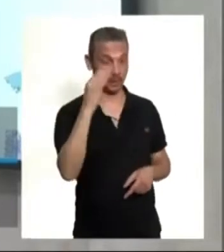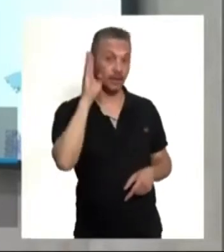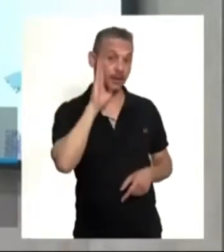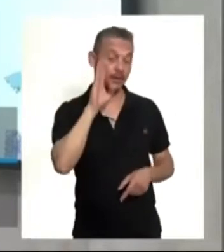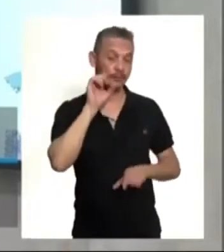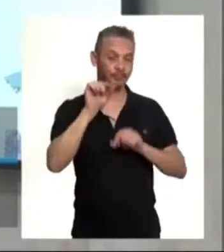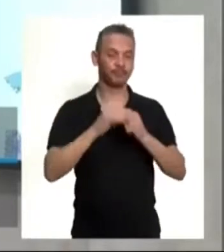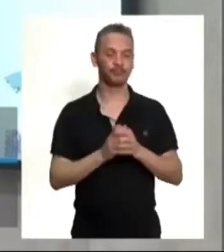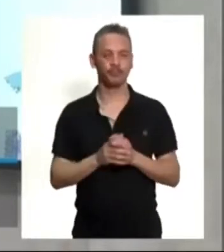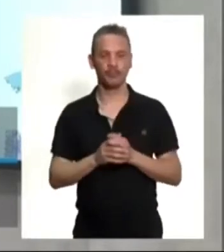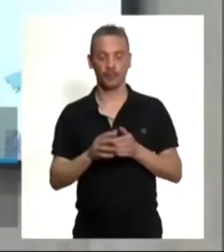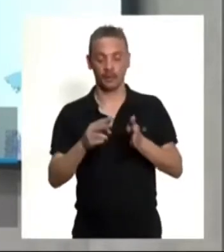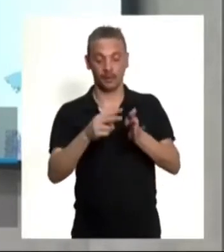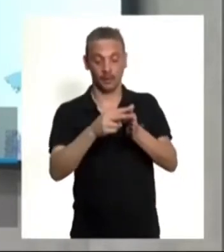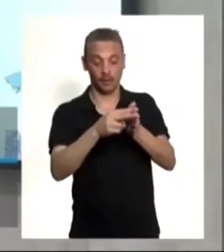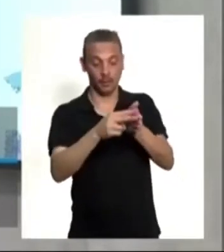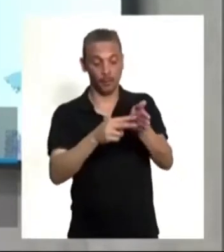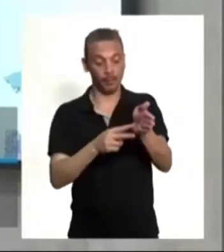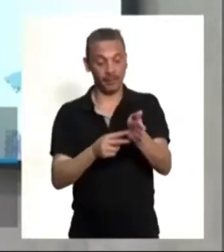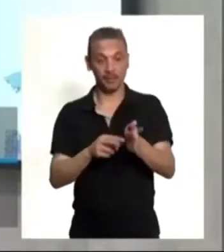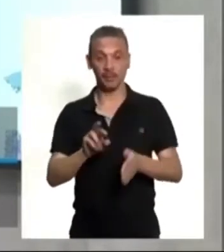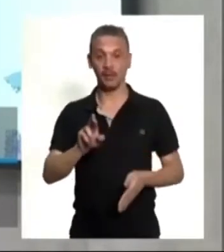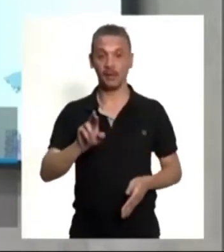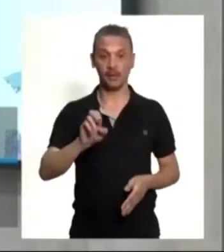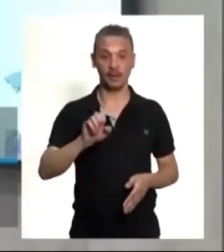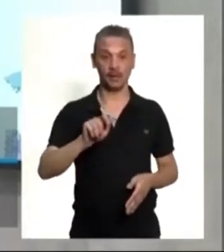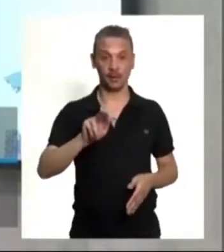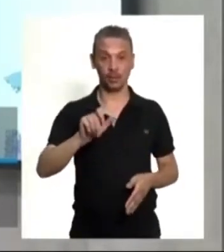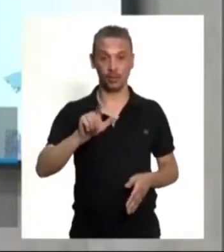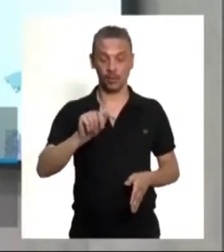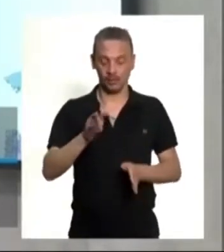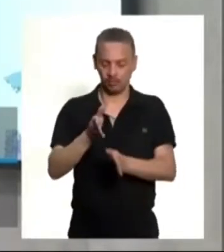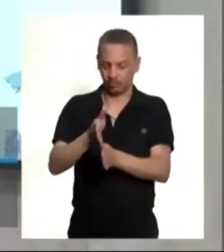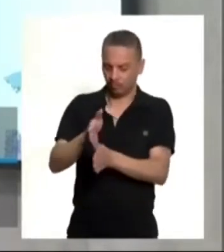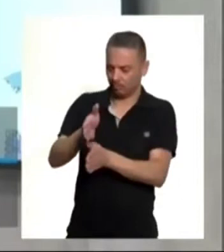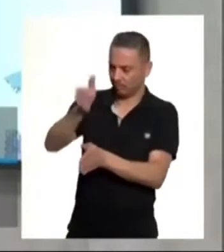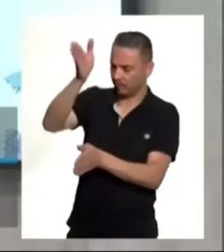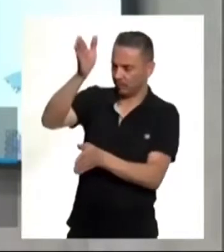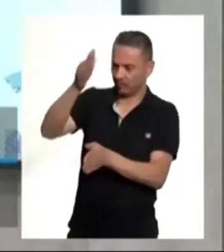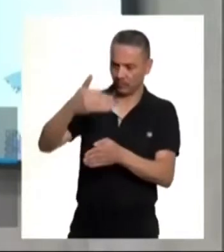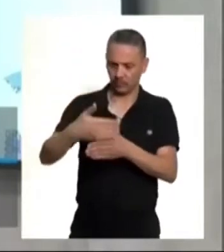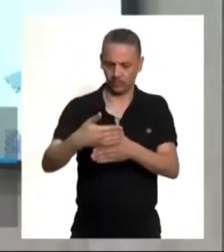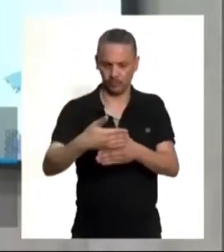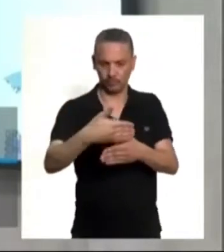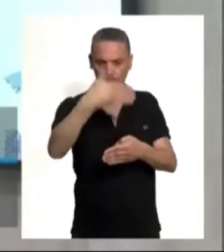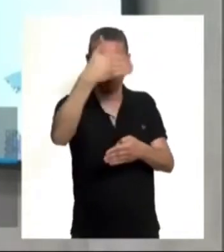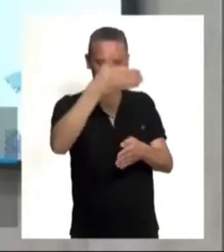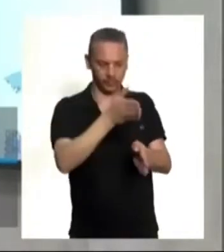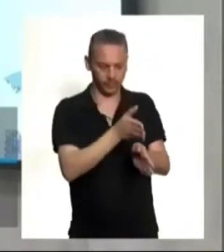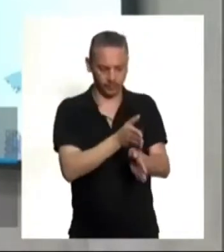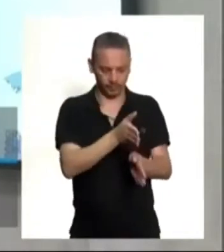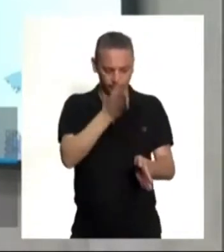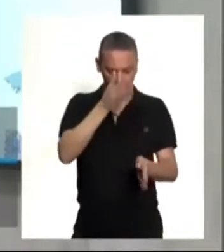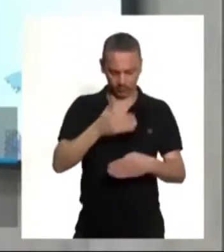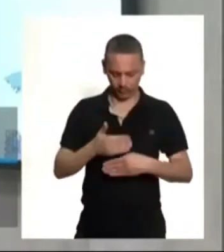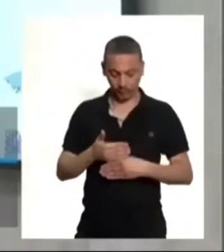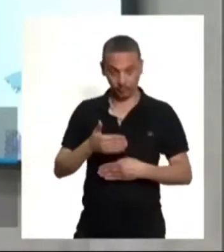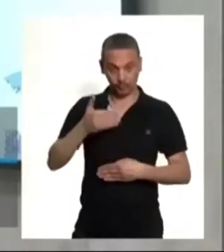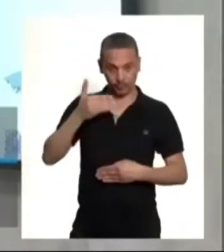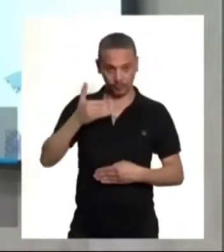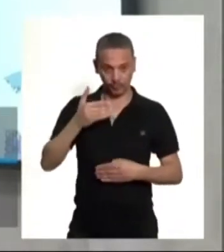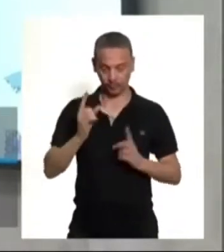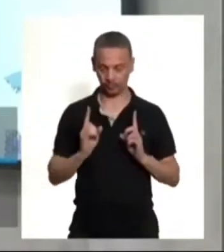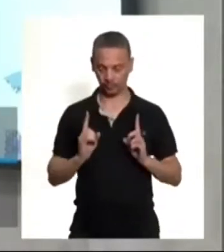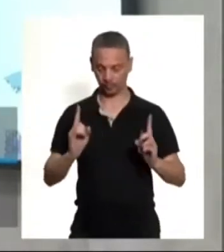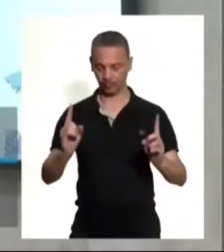Quando o prisma é regular, as faces laterais, as faces que ficam no entorno da caixa, as faces que ficam no